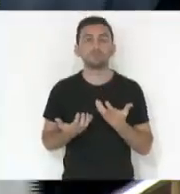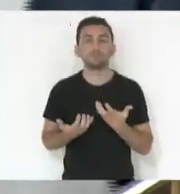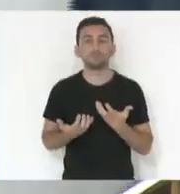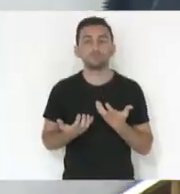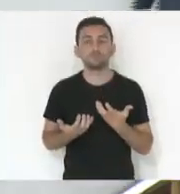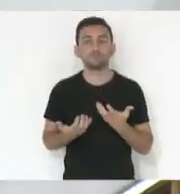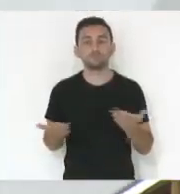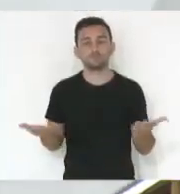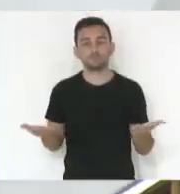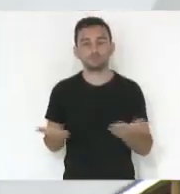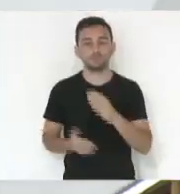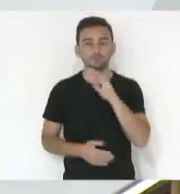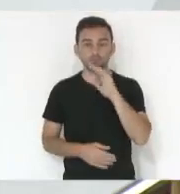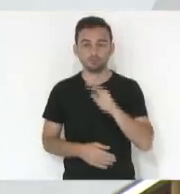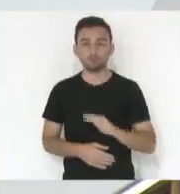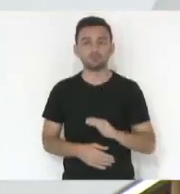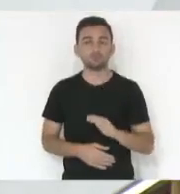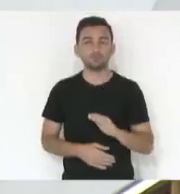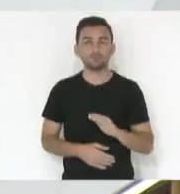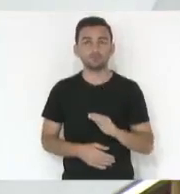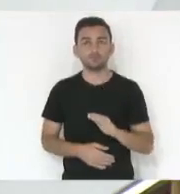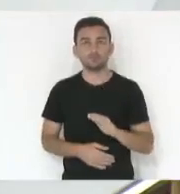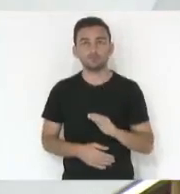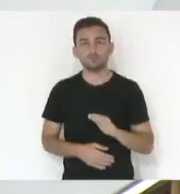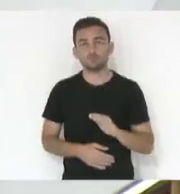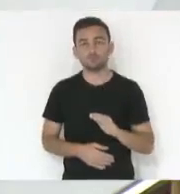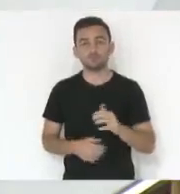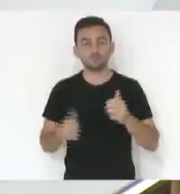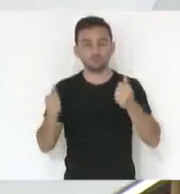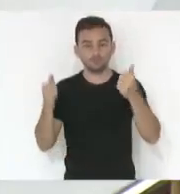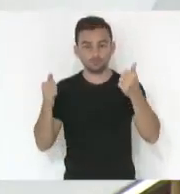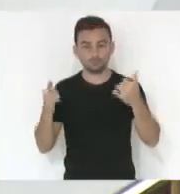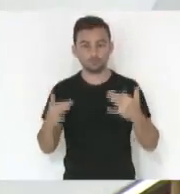à tarde de hoje, fazer menção